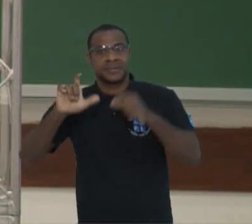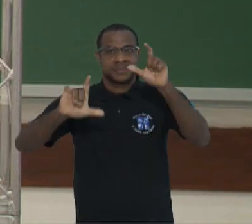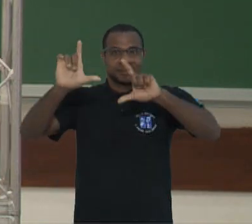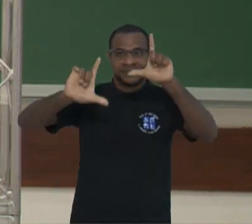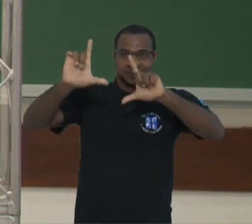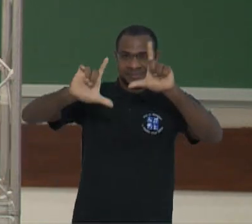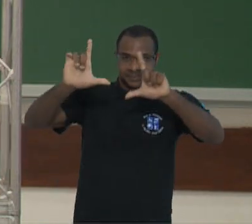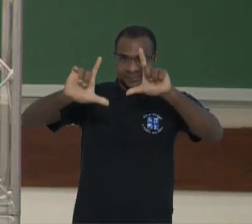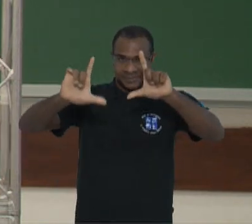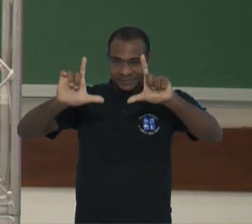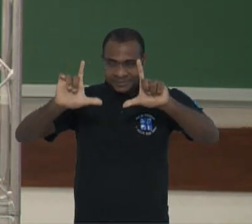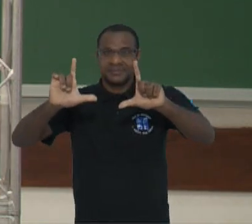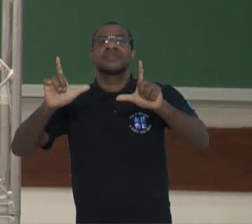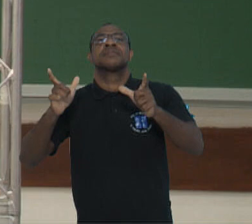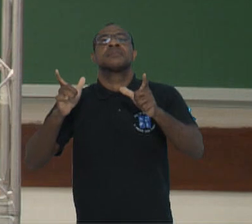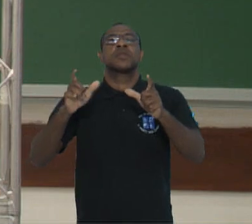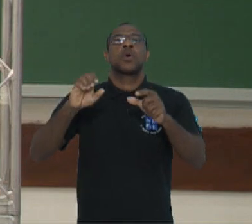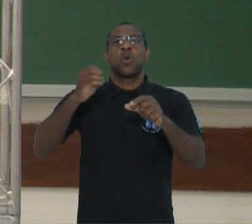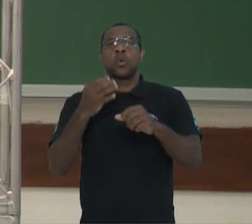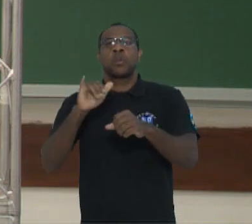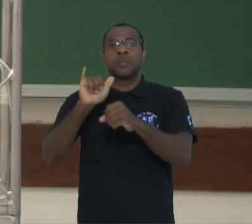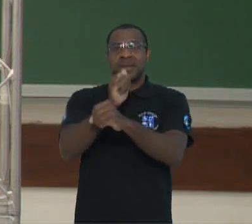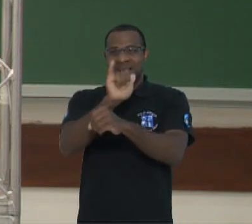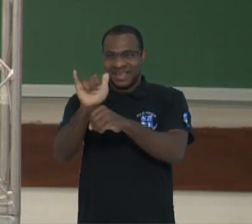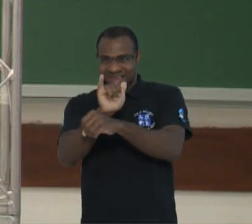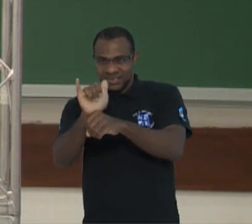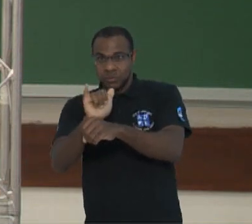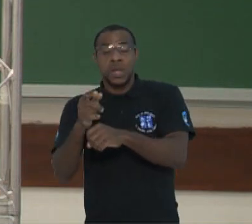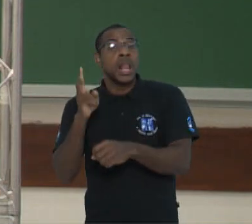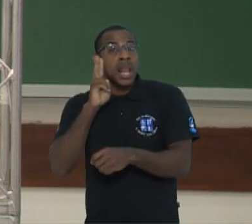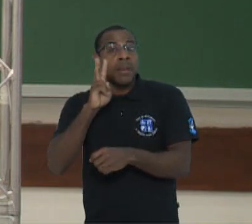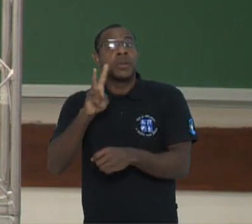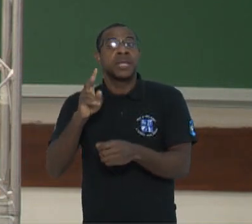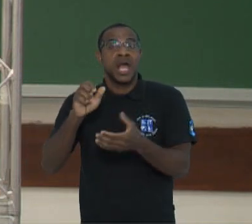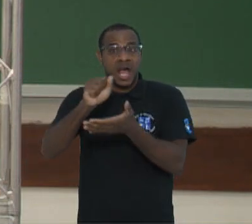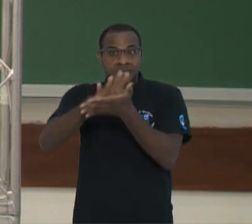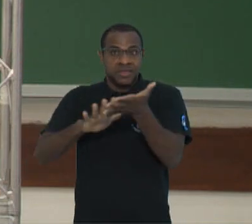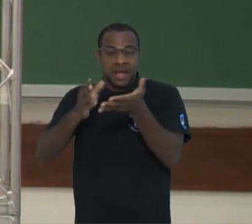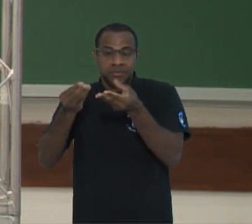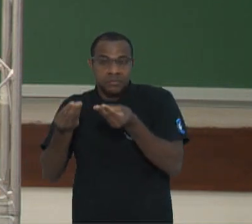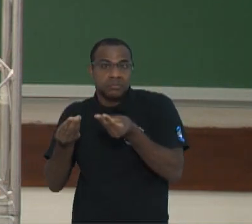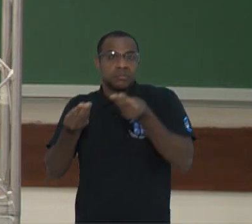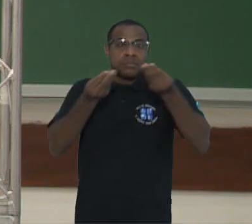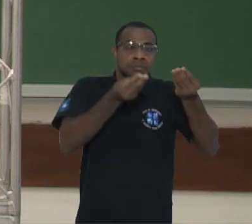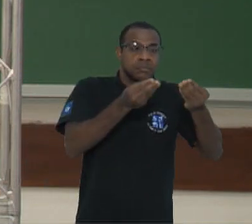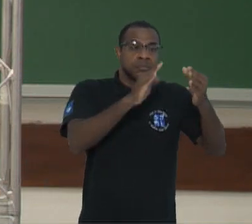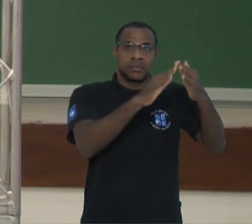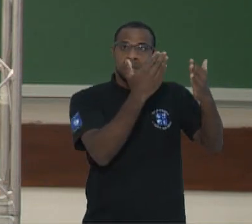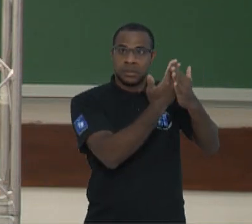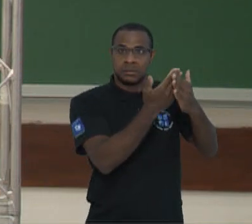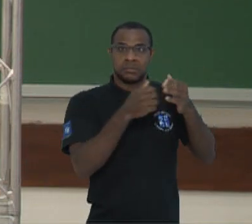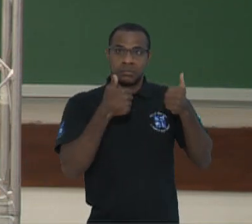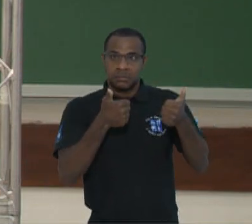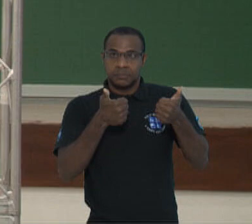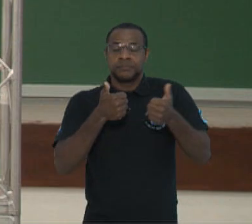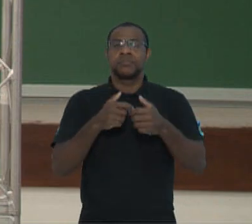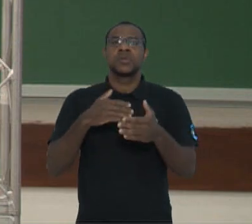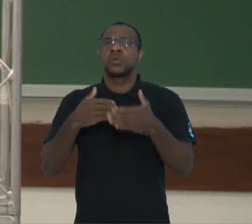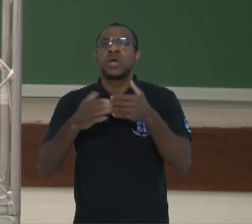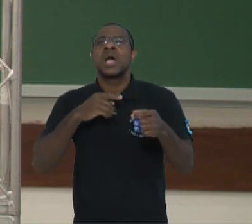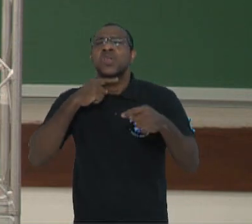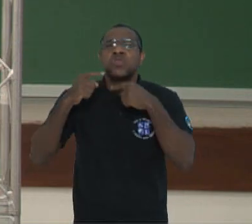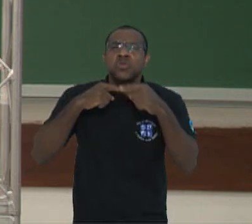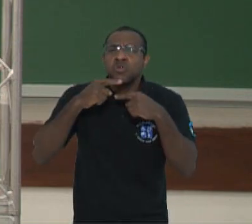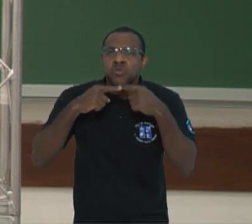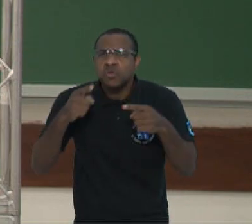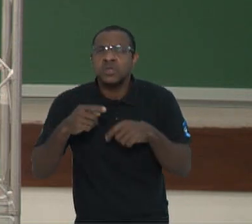Aula Paraná ou pelo YouTube, lembrem de levar as atividades de vocês na escola. No caso de dúvida, troca uma